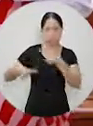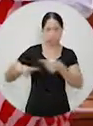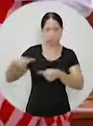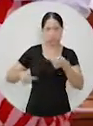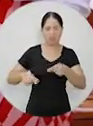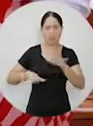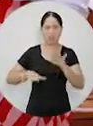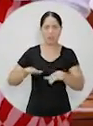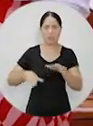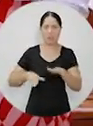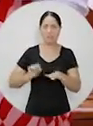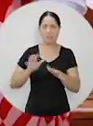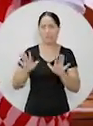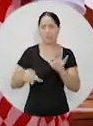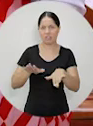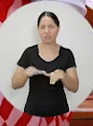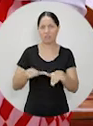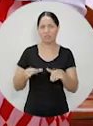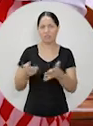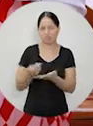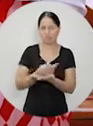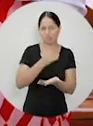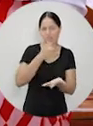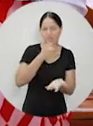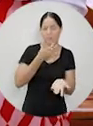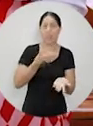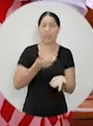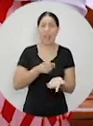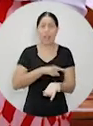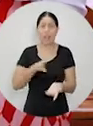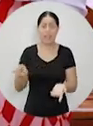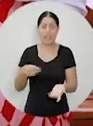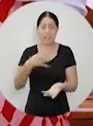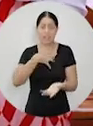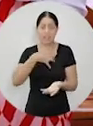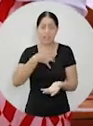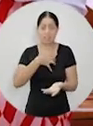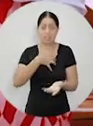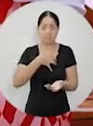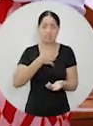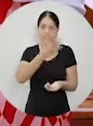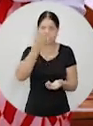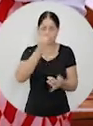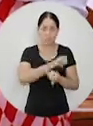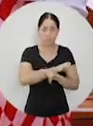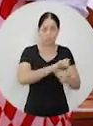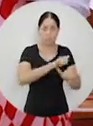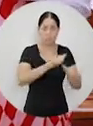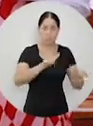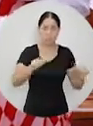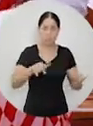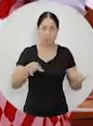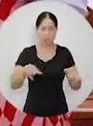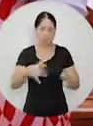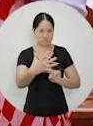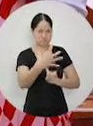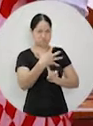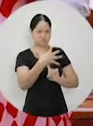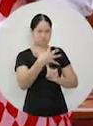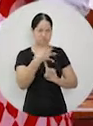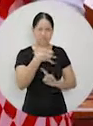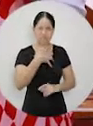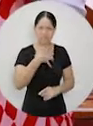um humorista, como aconteceu em alguns casos, né? Quando ele se sente atacado pela notícia que foi difundida